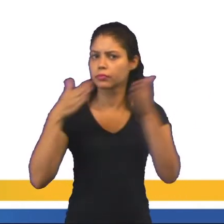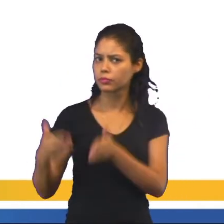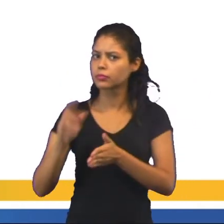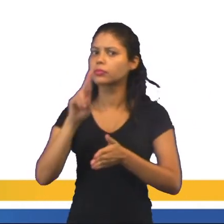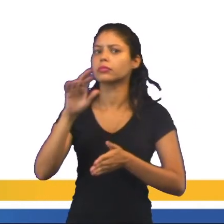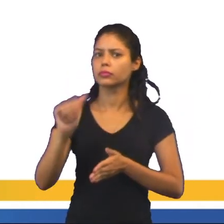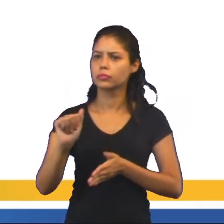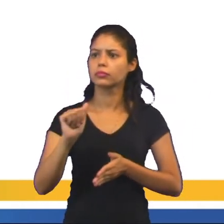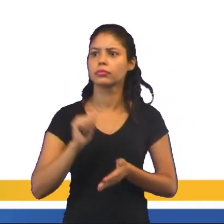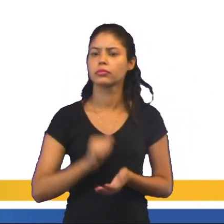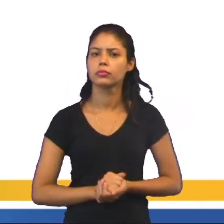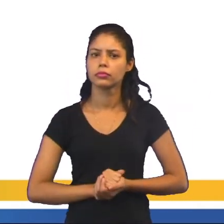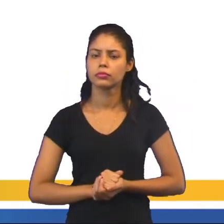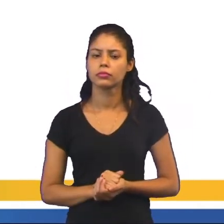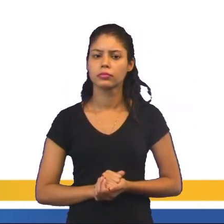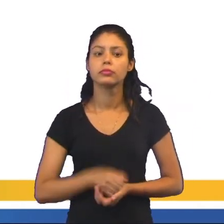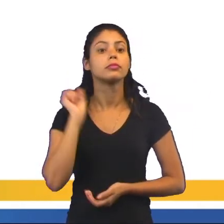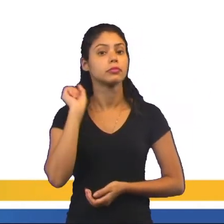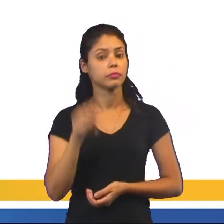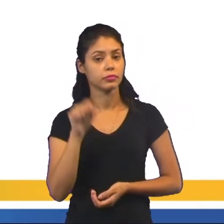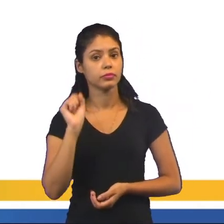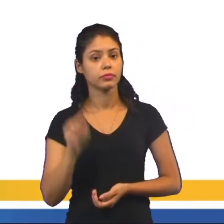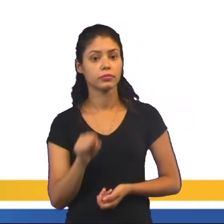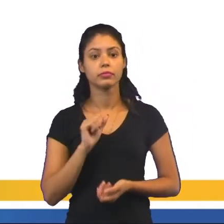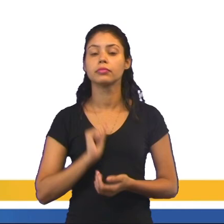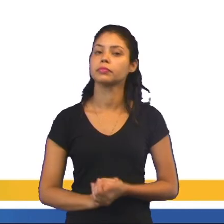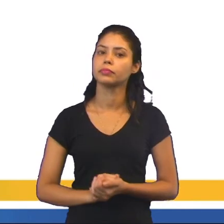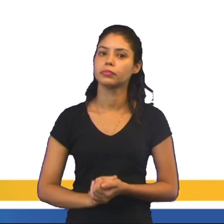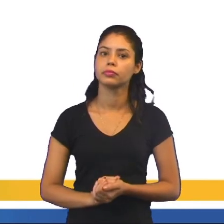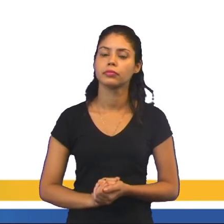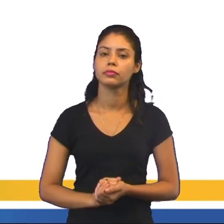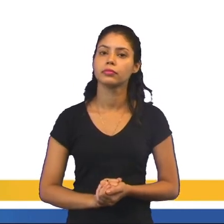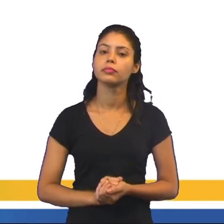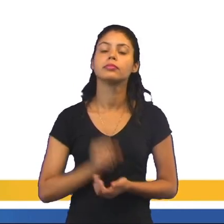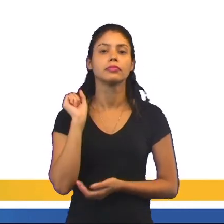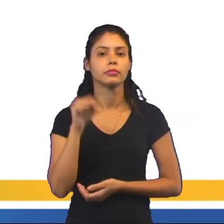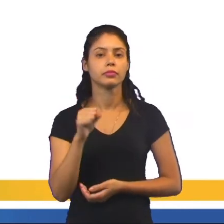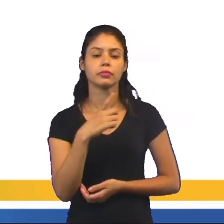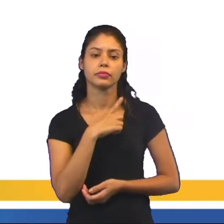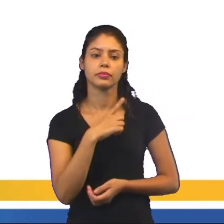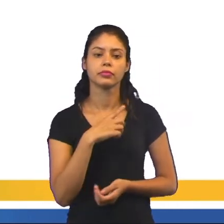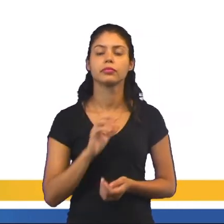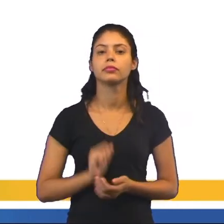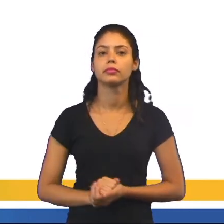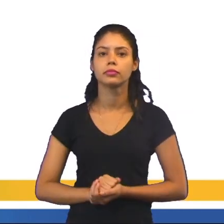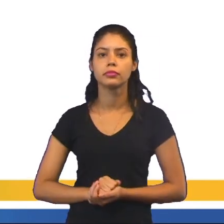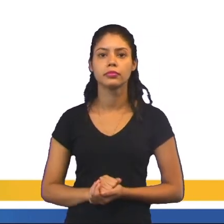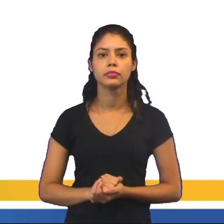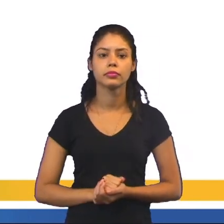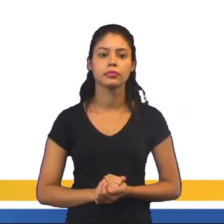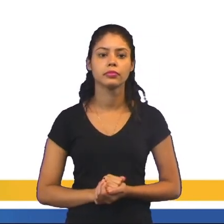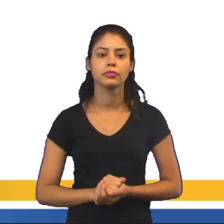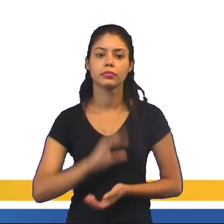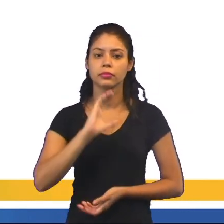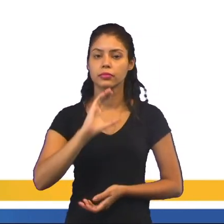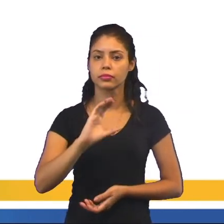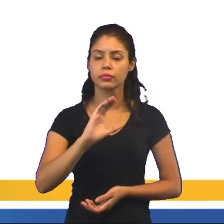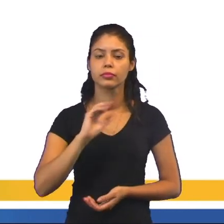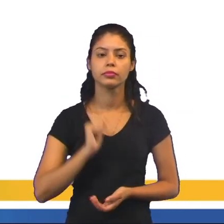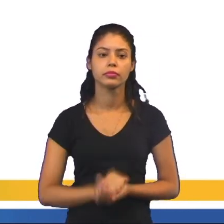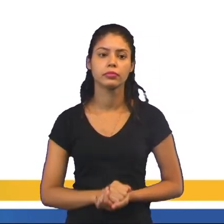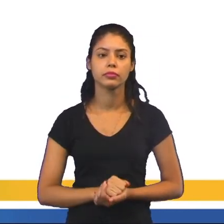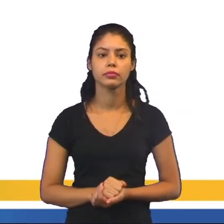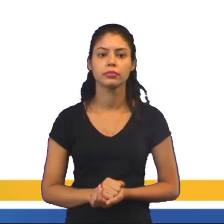uma parte da reta? Sim, com certeza ela determina sim, tá? Aí a letra C,